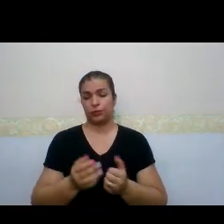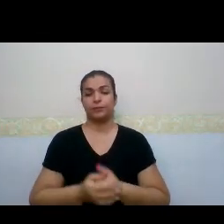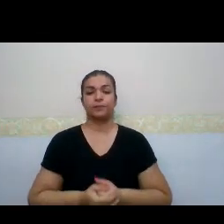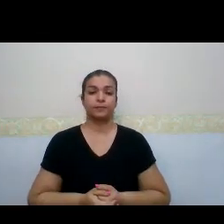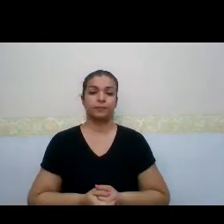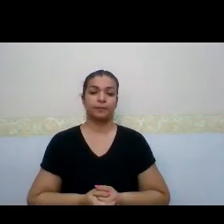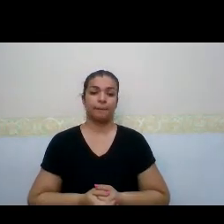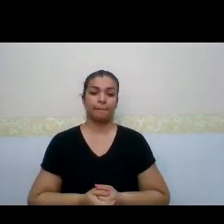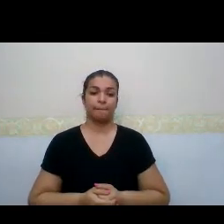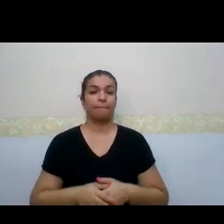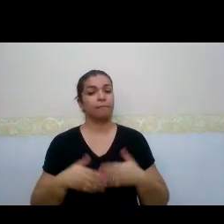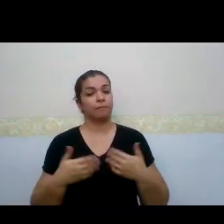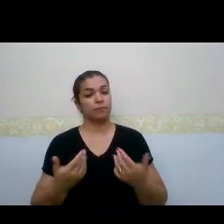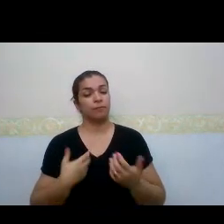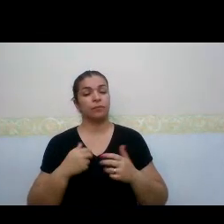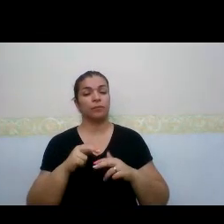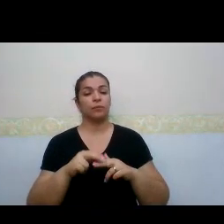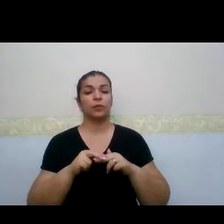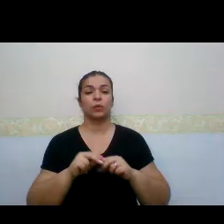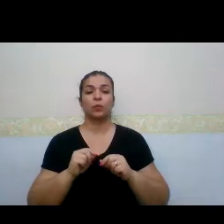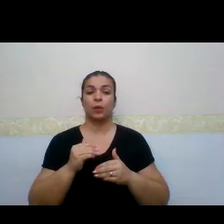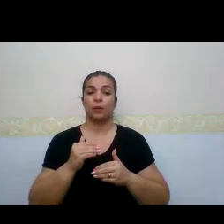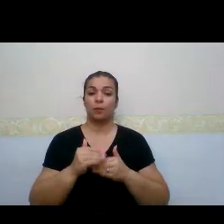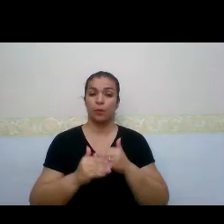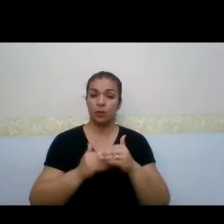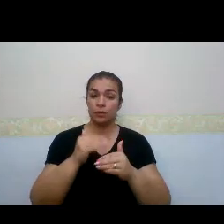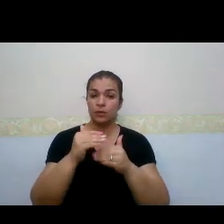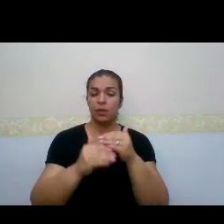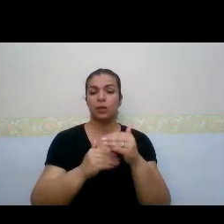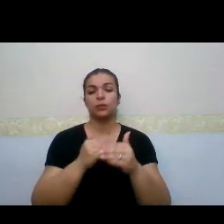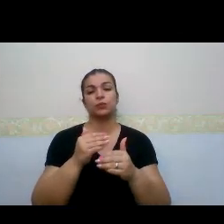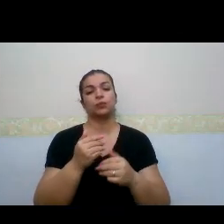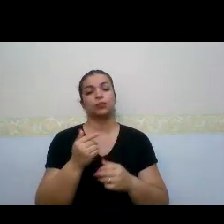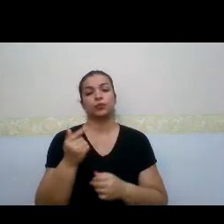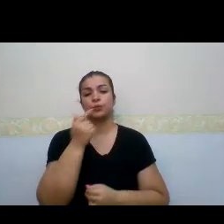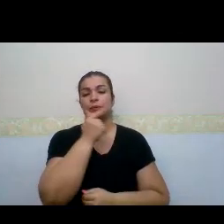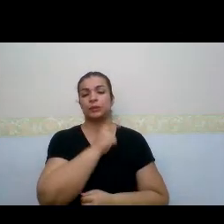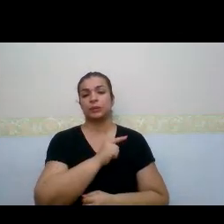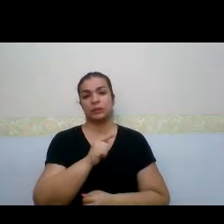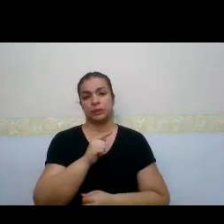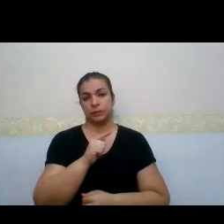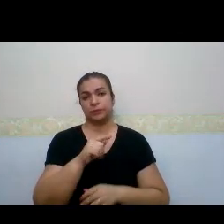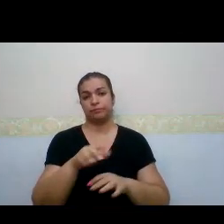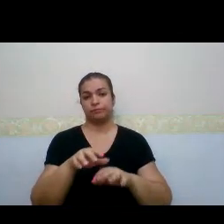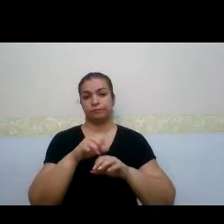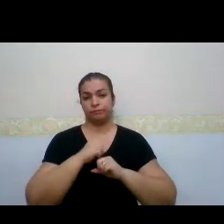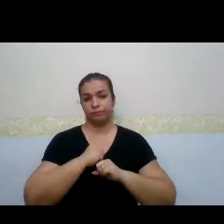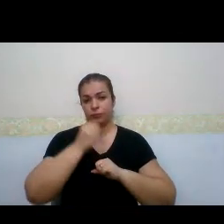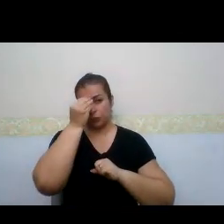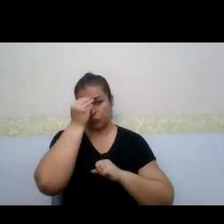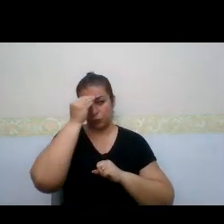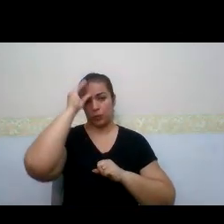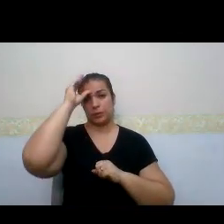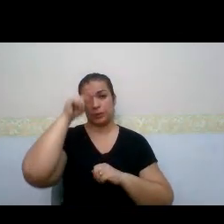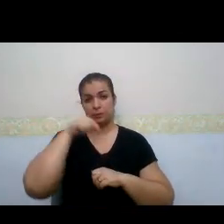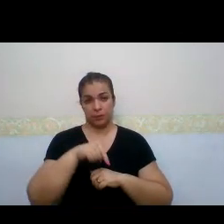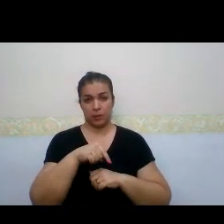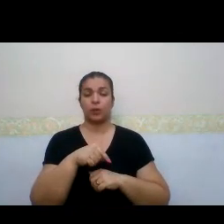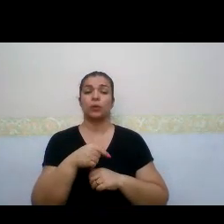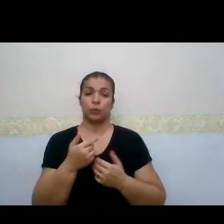para isso, o processo de adquirir conhecimento contribui